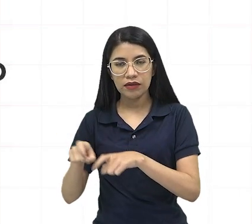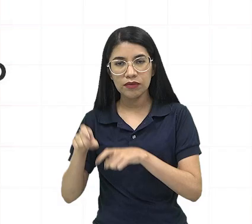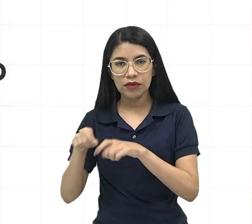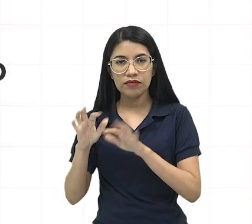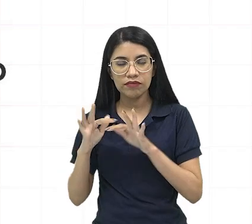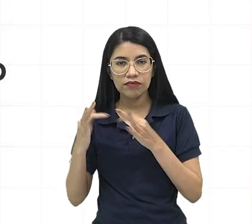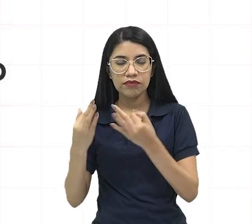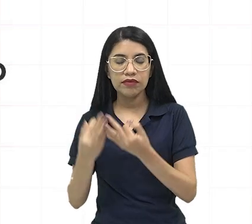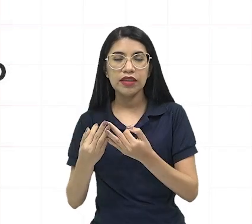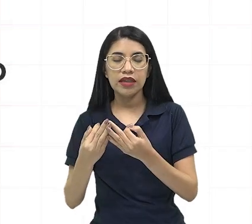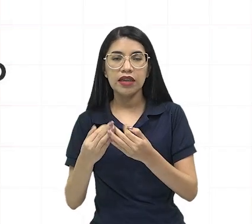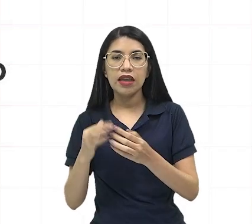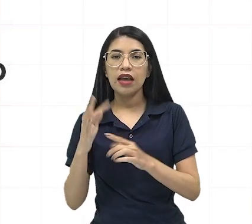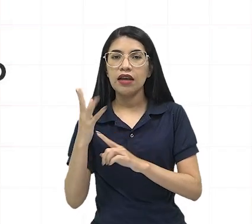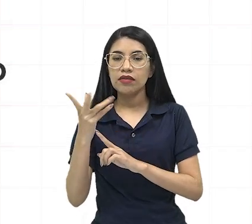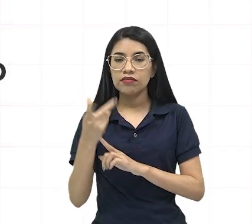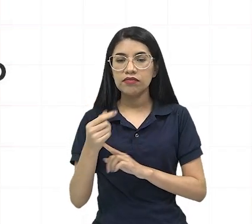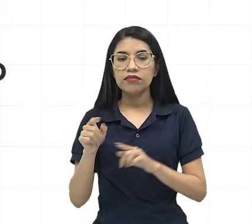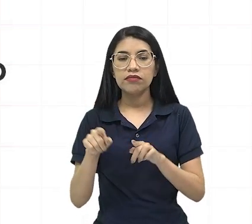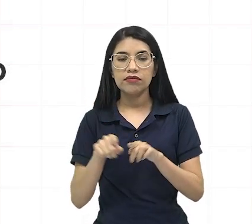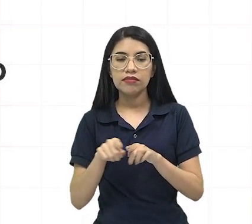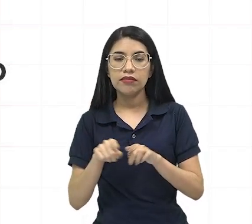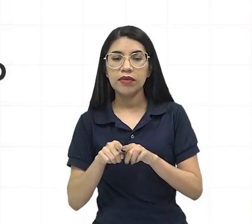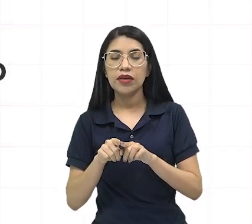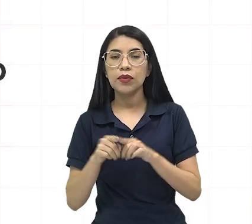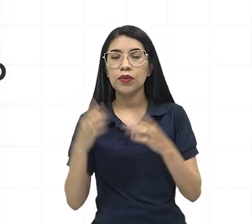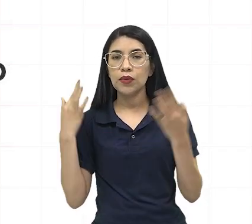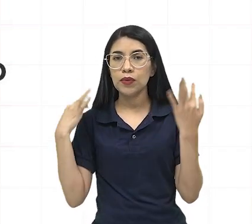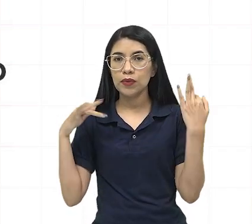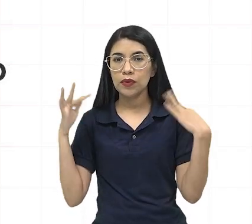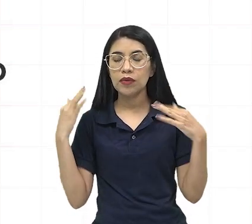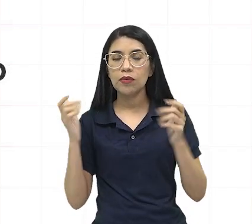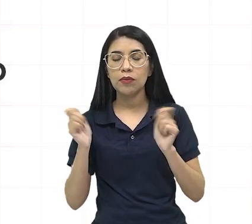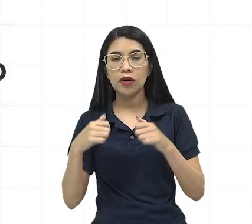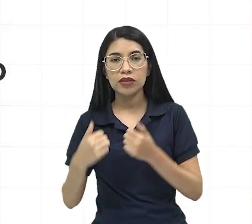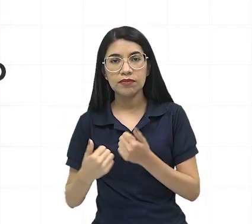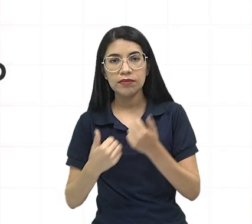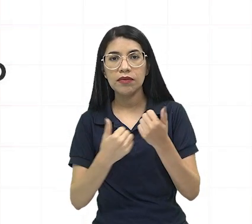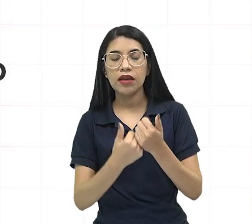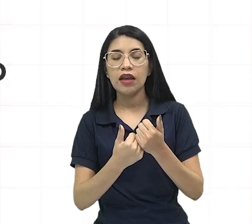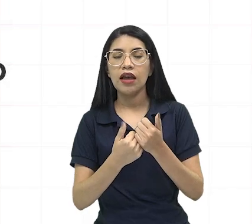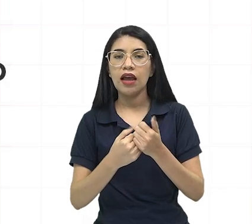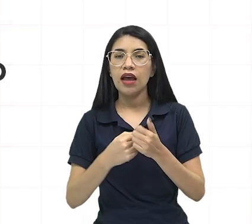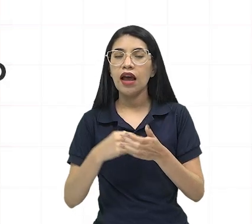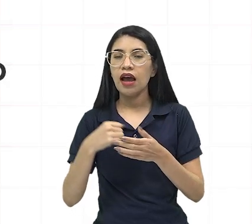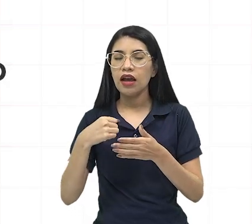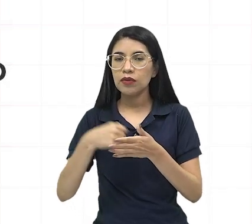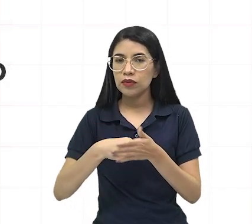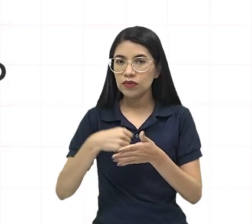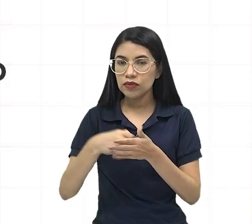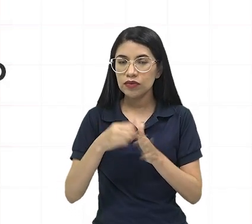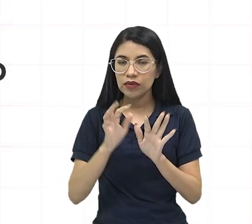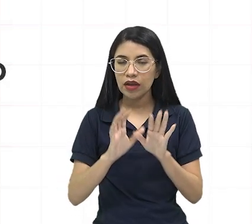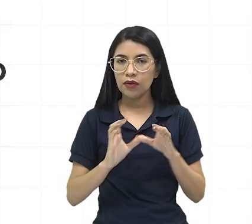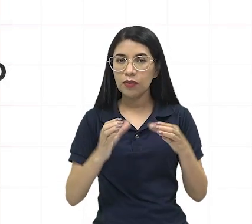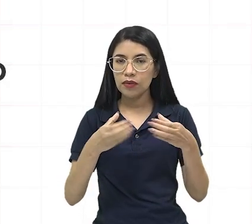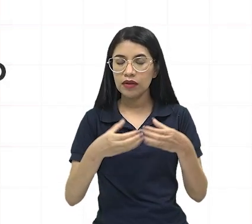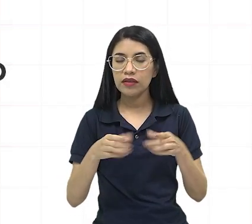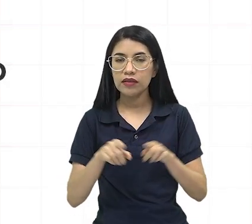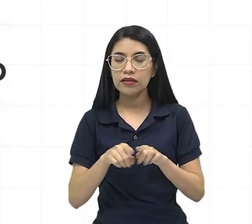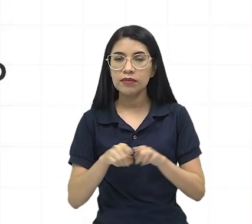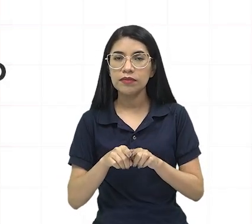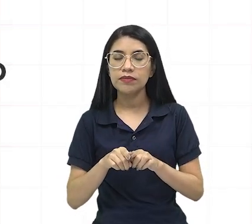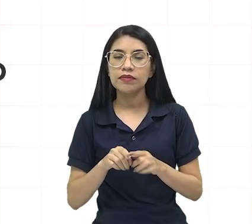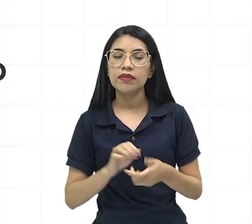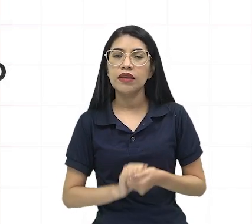artesanato, pode fortalecer a autonomia e a resiliência das comunidades. O que nós estamos dizendo? Que ao invés de uma